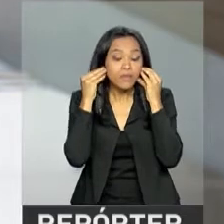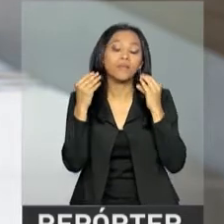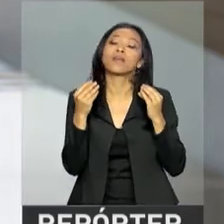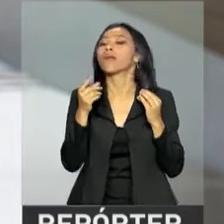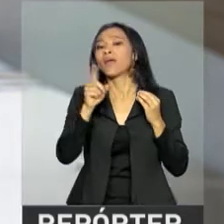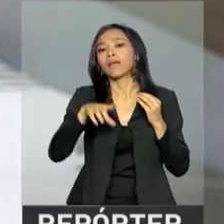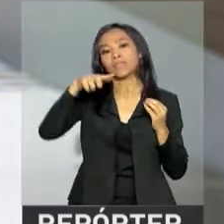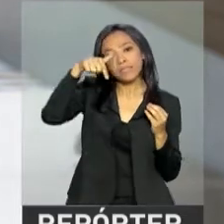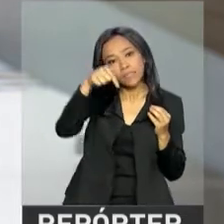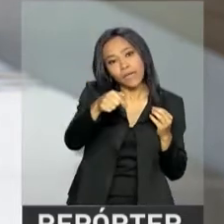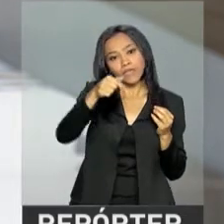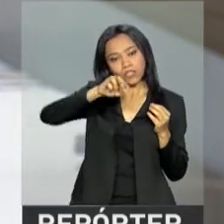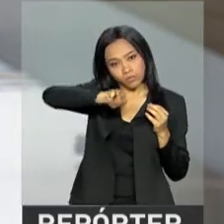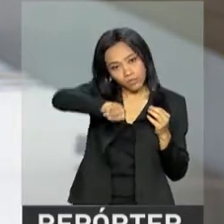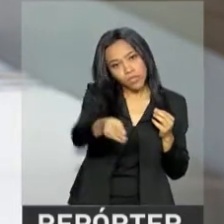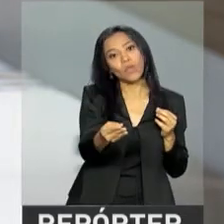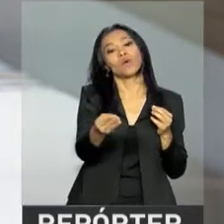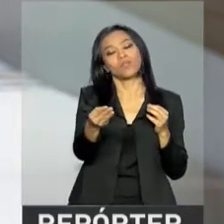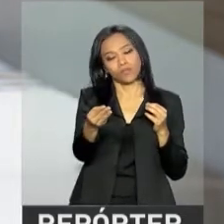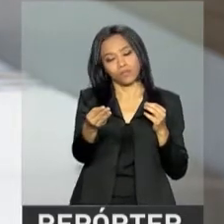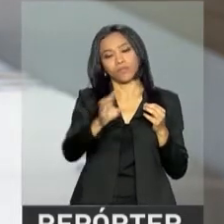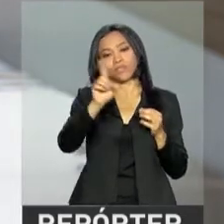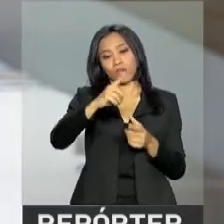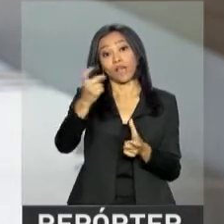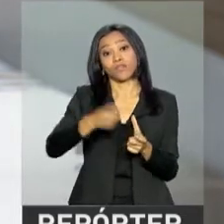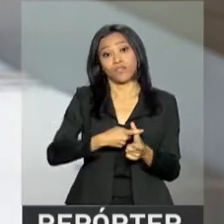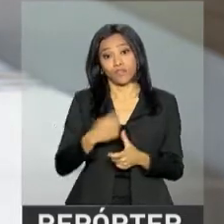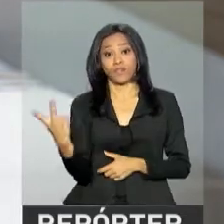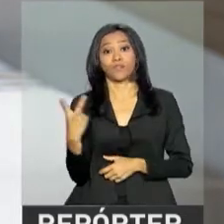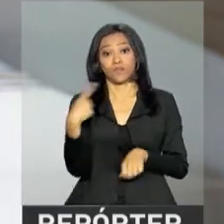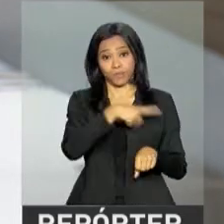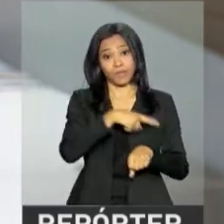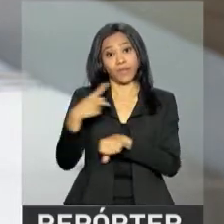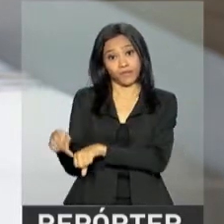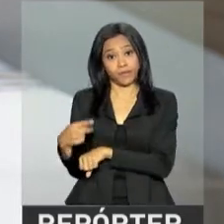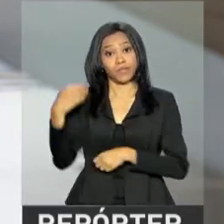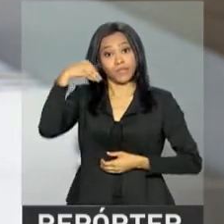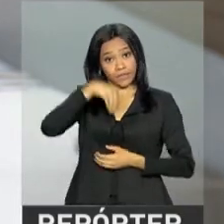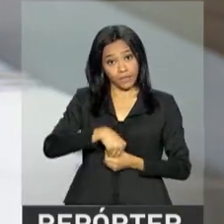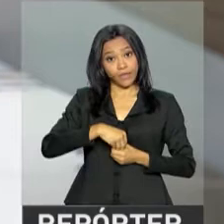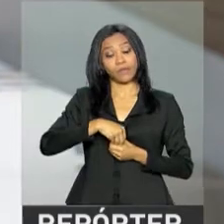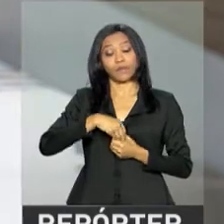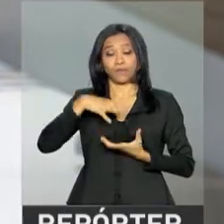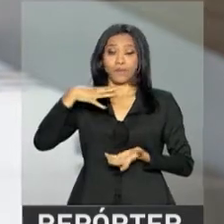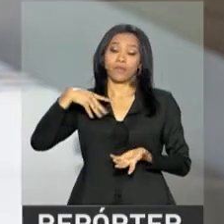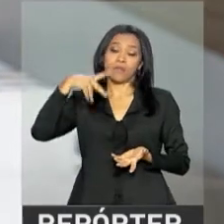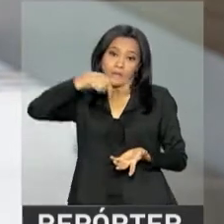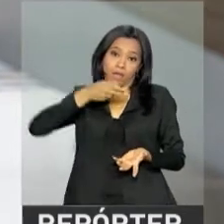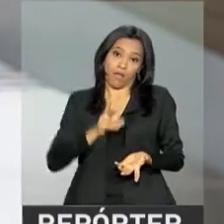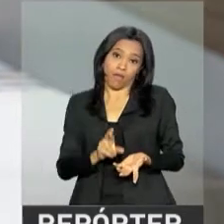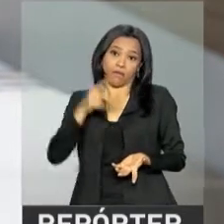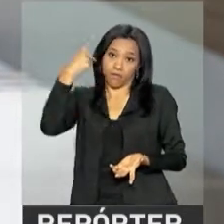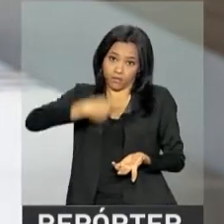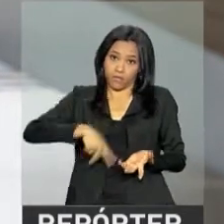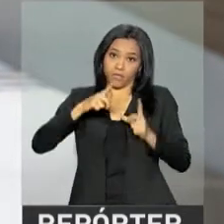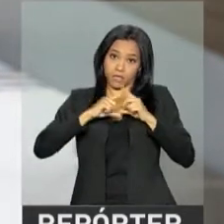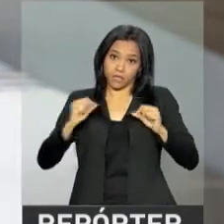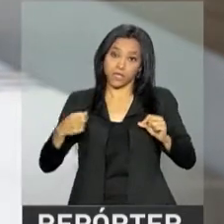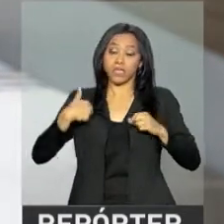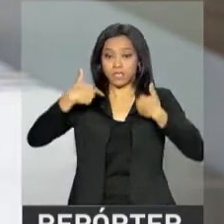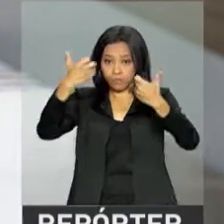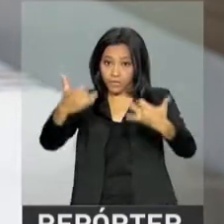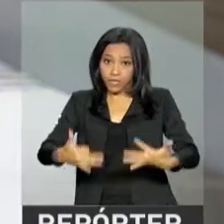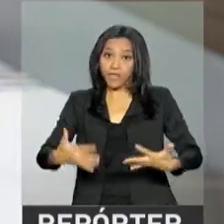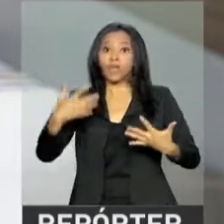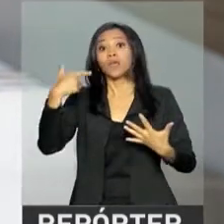7 milhões de dólares segundo o ministro a secretaria de governo da presidência da república carlos marun um é importante que o brasil